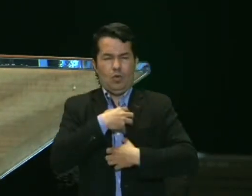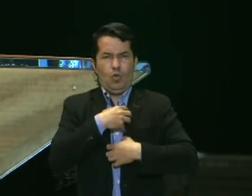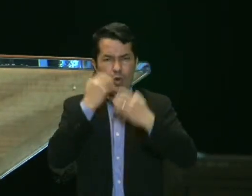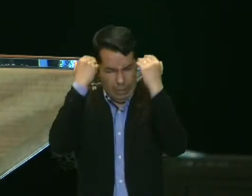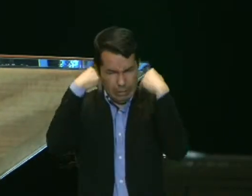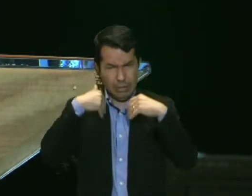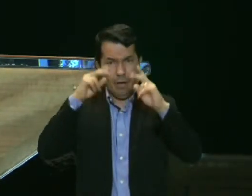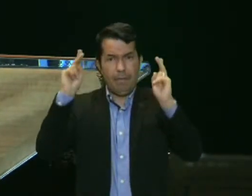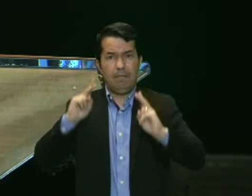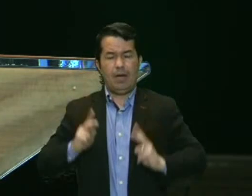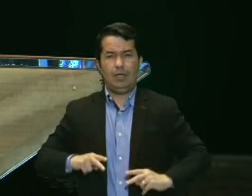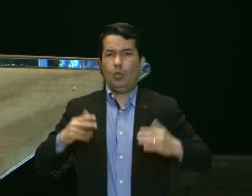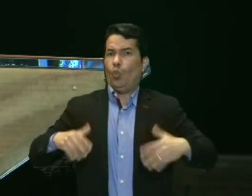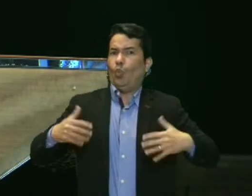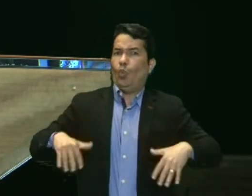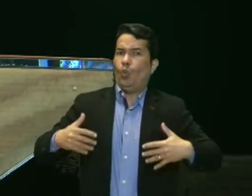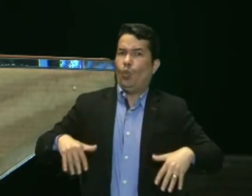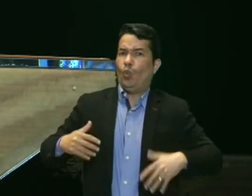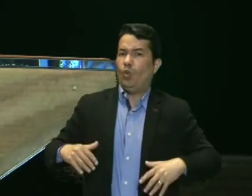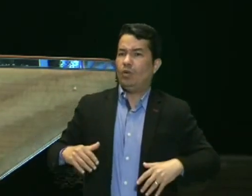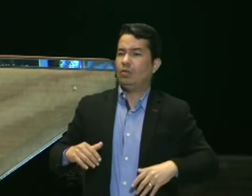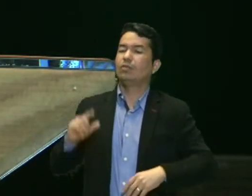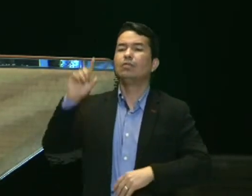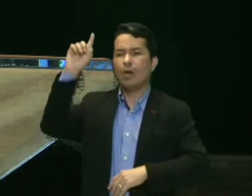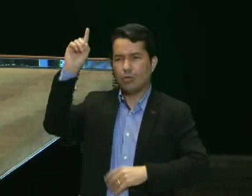sobre, para você.